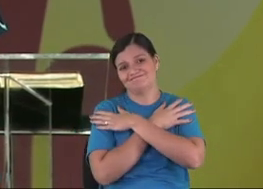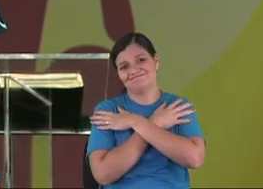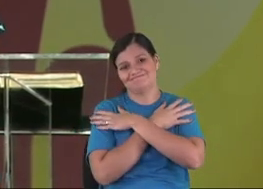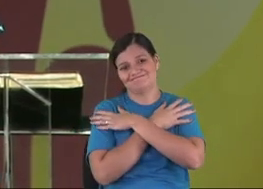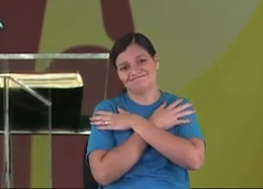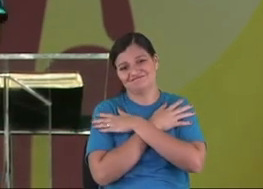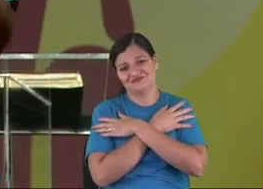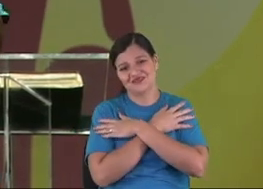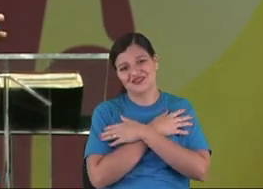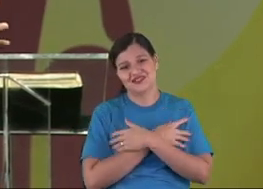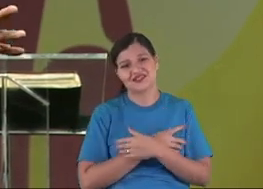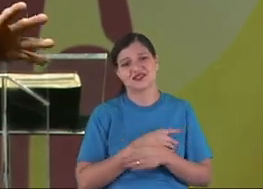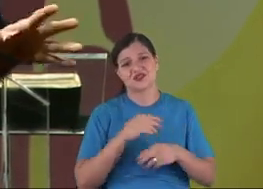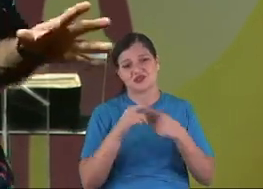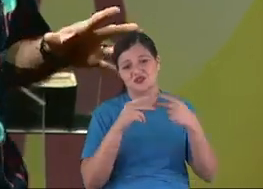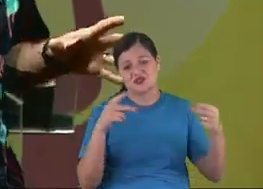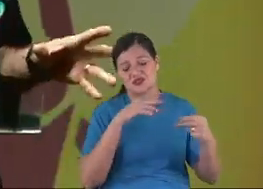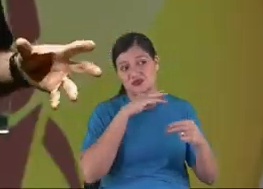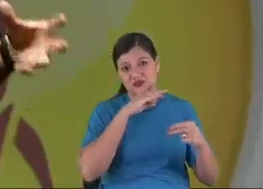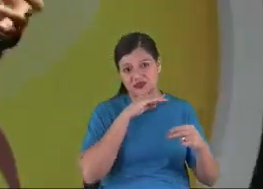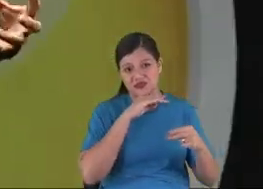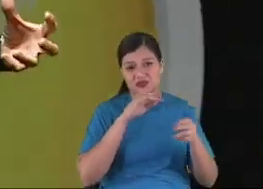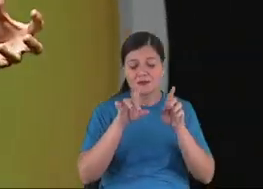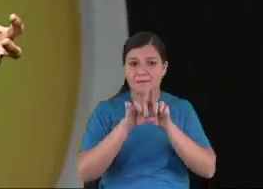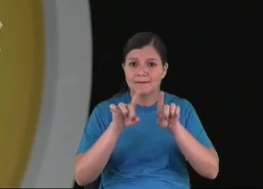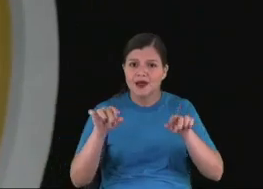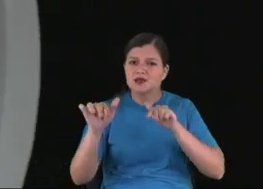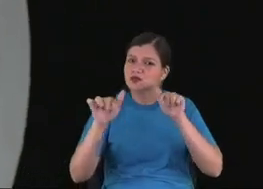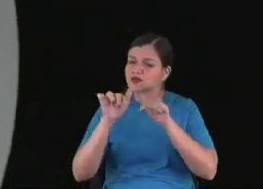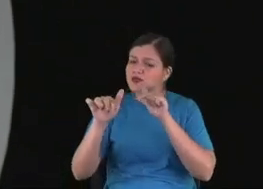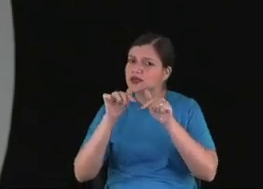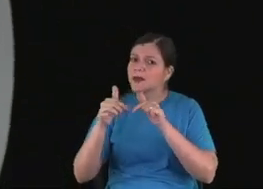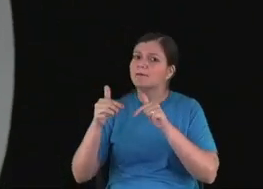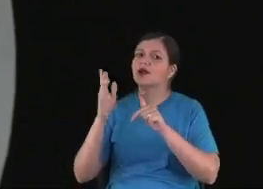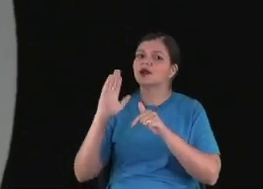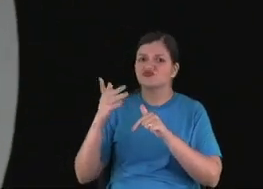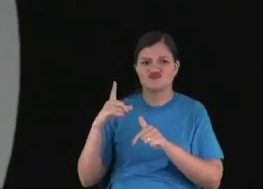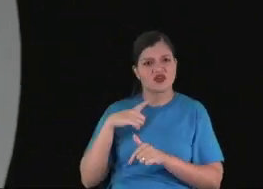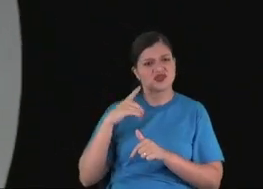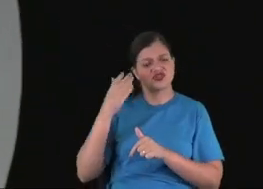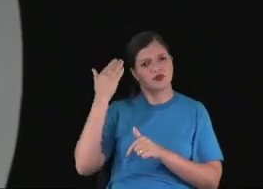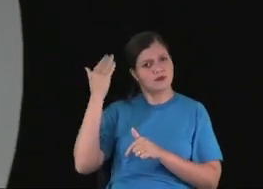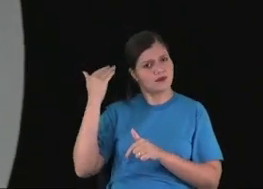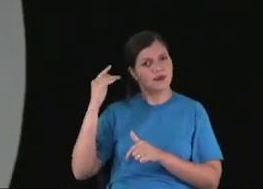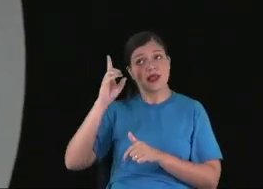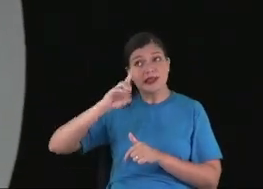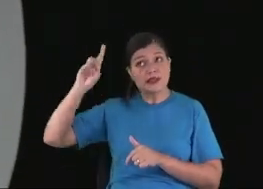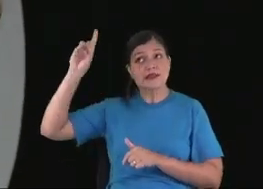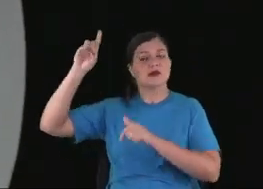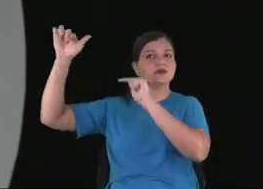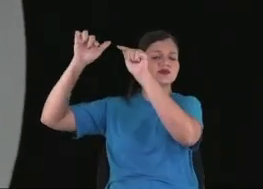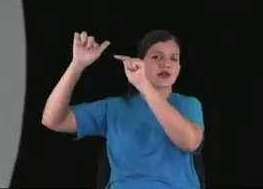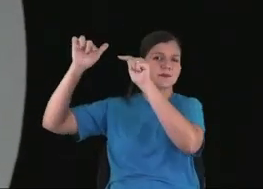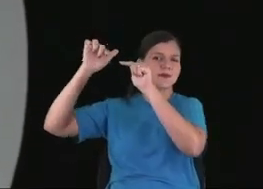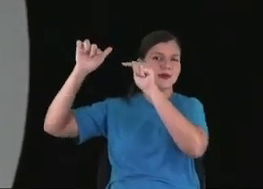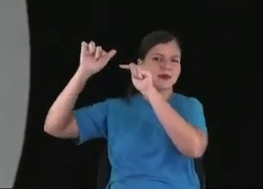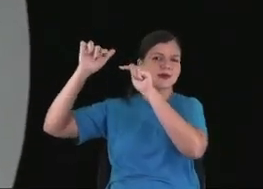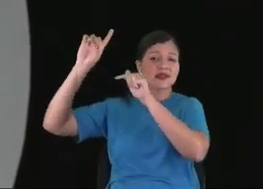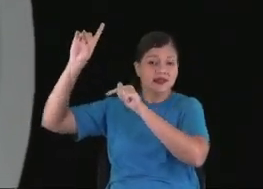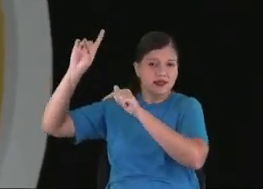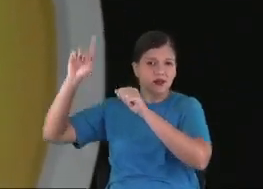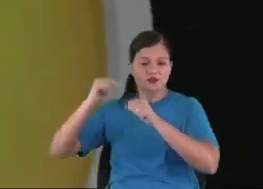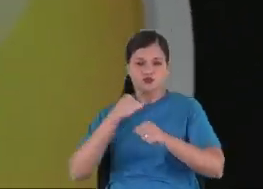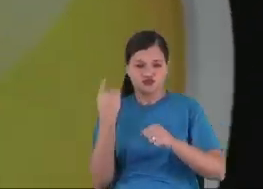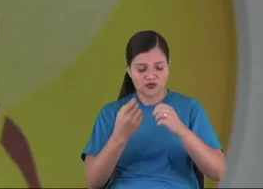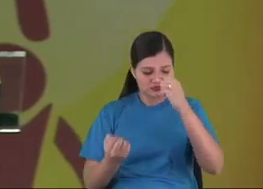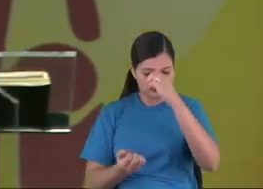os acidentes de trabalho. Isso veio com o pecado, mas o trabalho veio antes. Deus é um Deus que trabalha, e Deus nos criou para trabalhar,